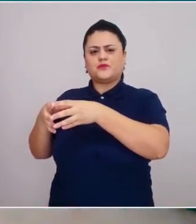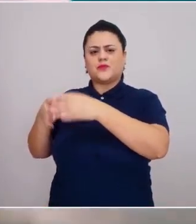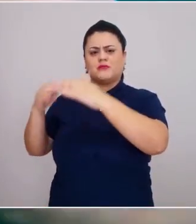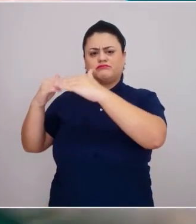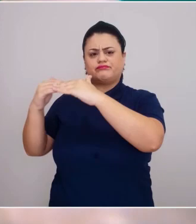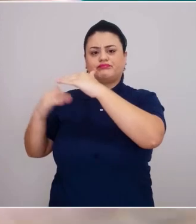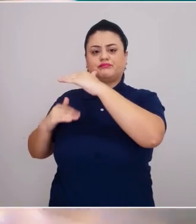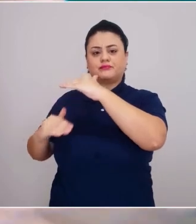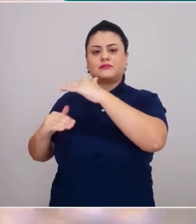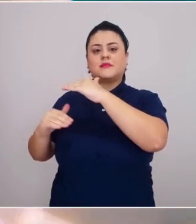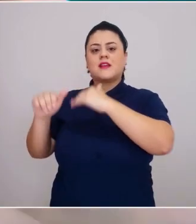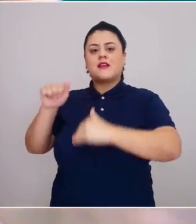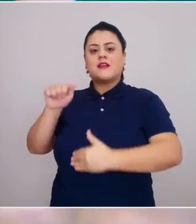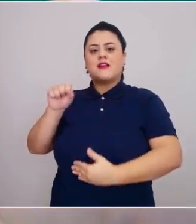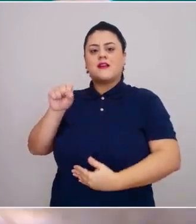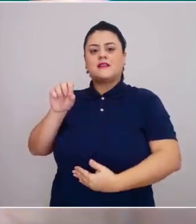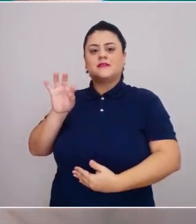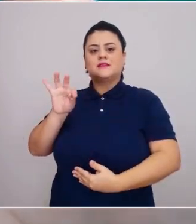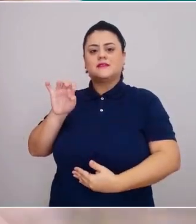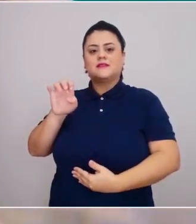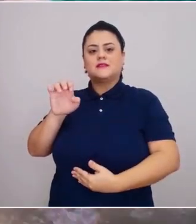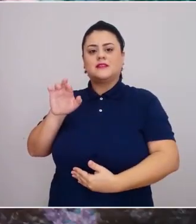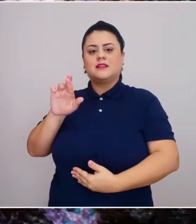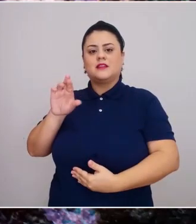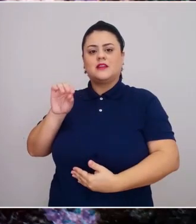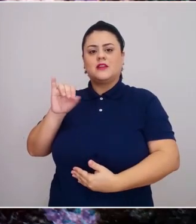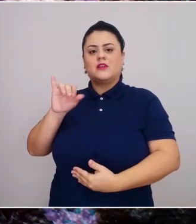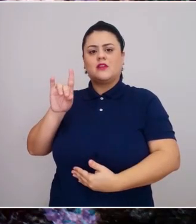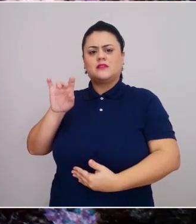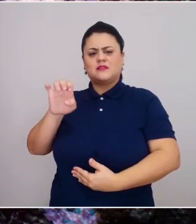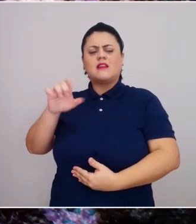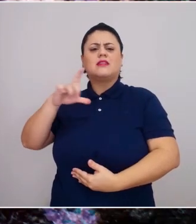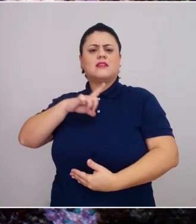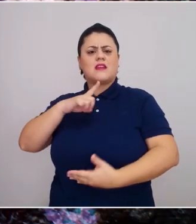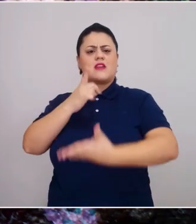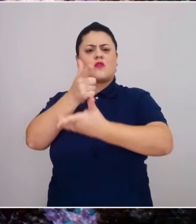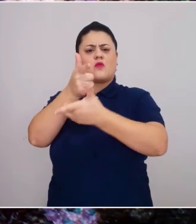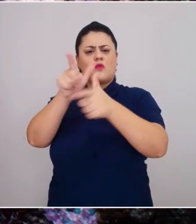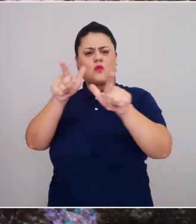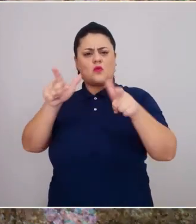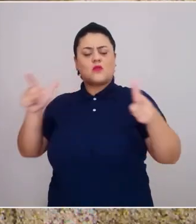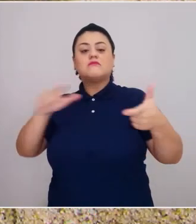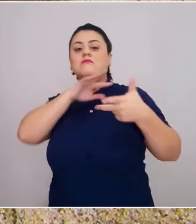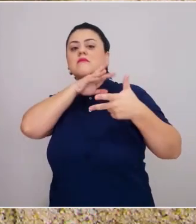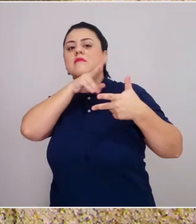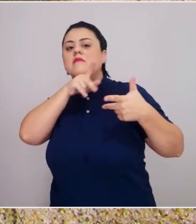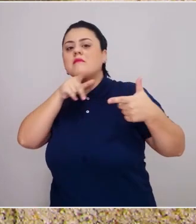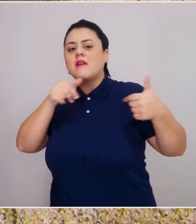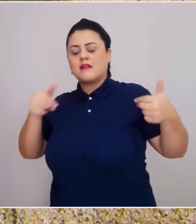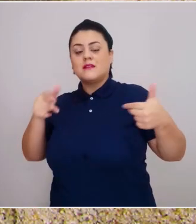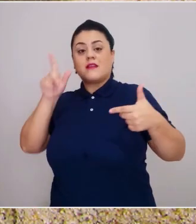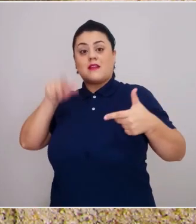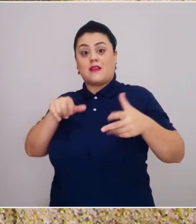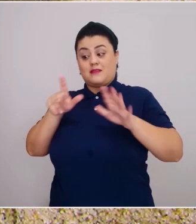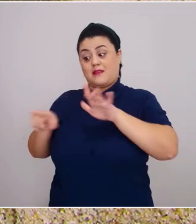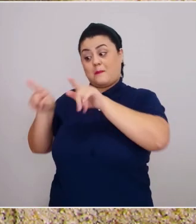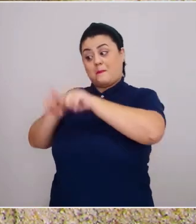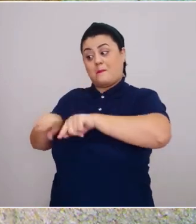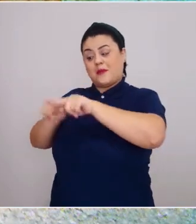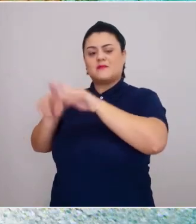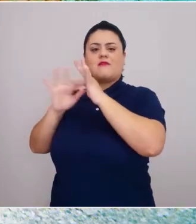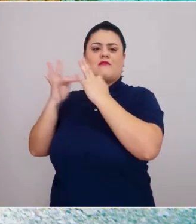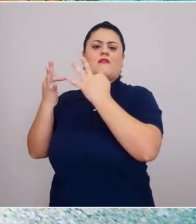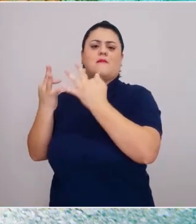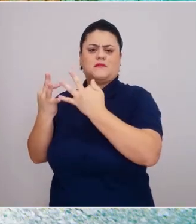Entre os seus parentes mais próximos, podemos citar o ouriço do mar, a bolacha do mar